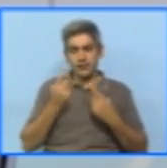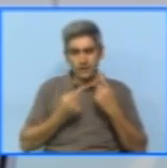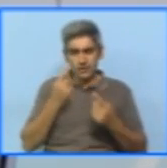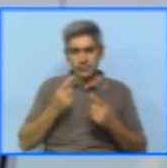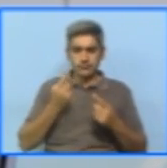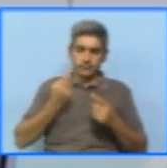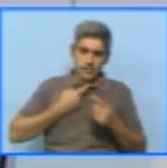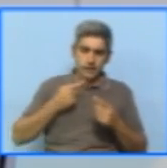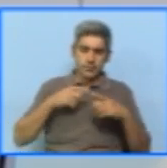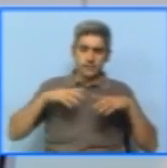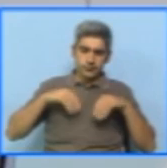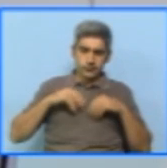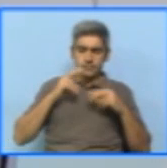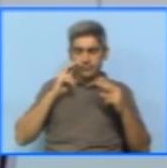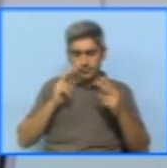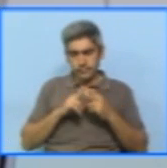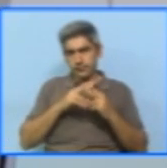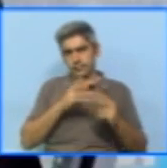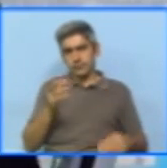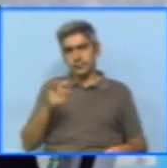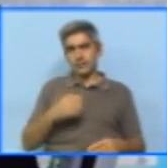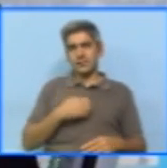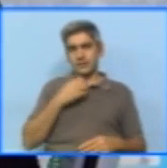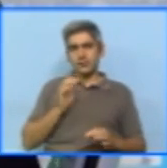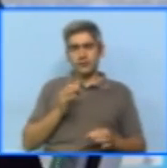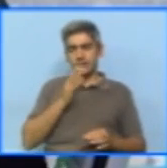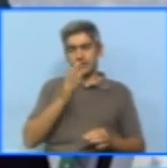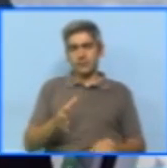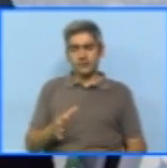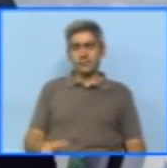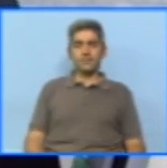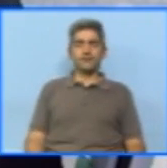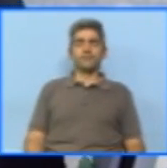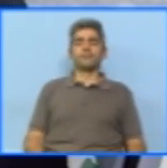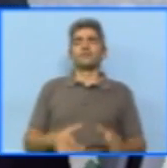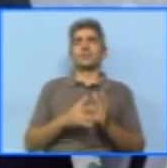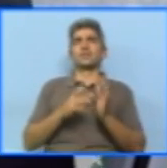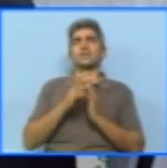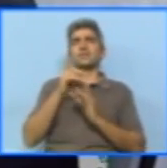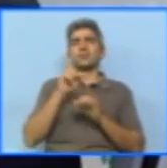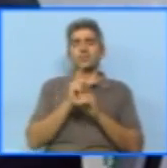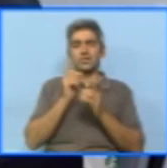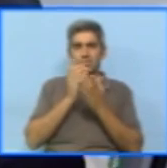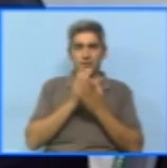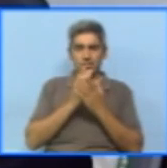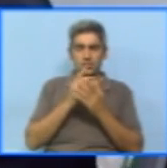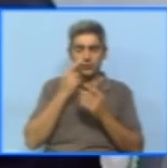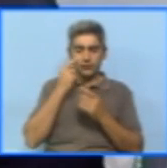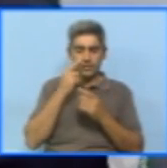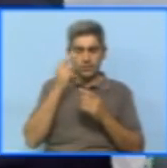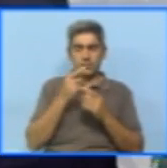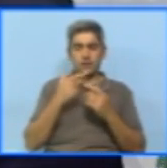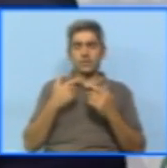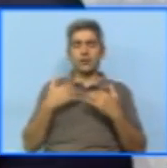nos dispormos a encontrar. Neste sentido, vale a pena dizer que o cristianismo é uma escola extraordinária do